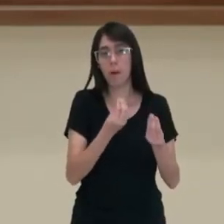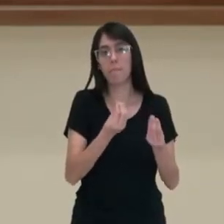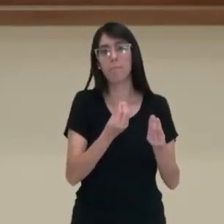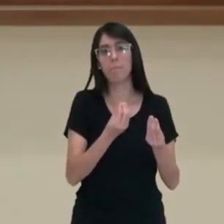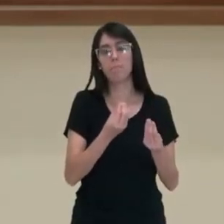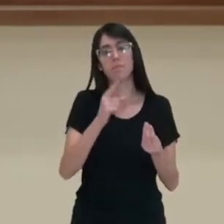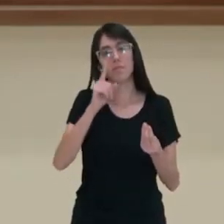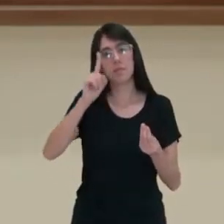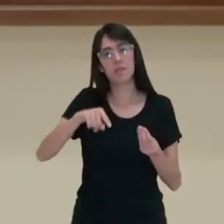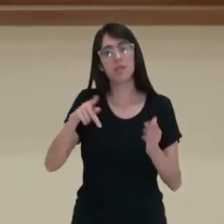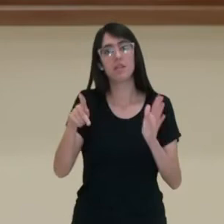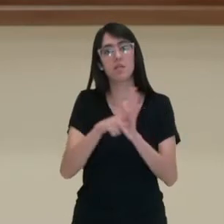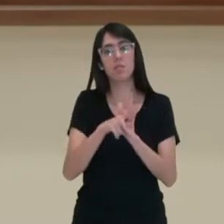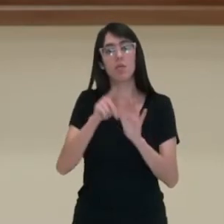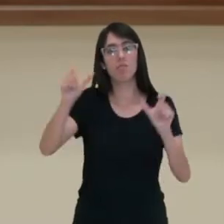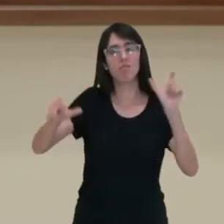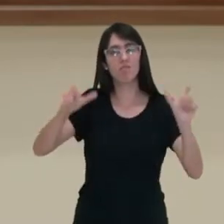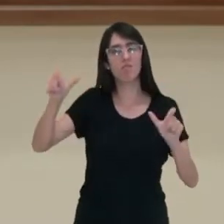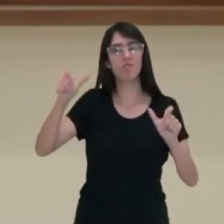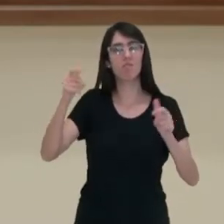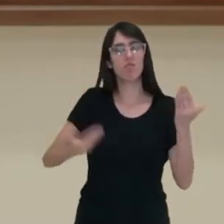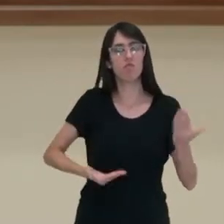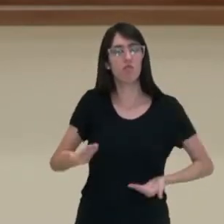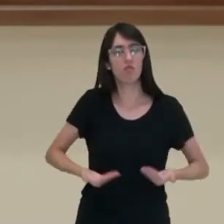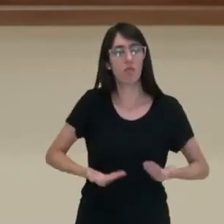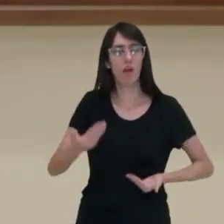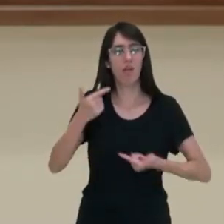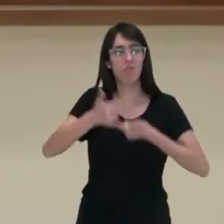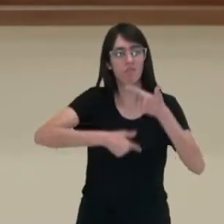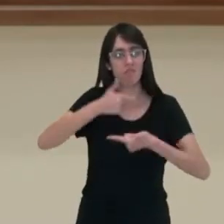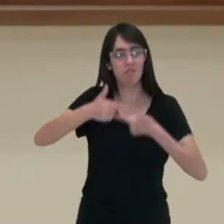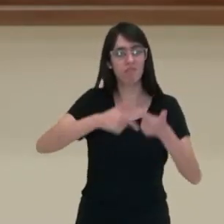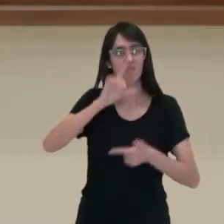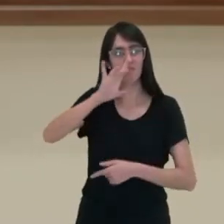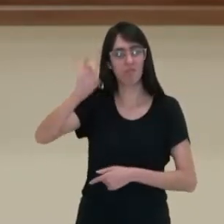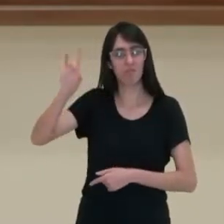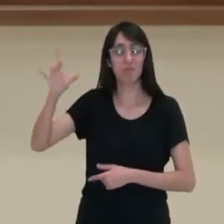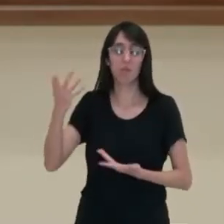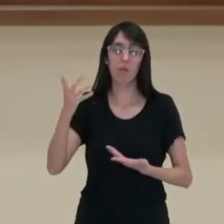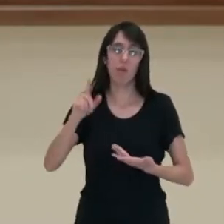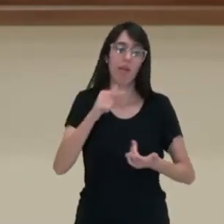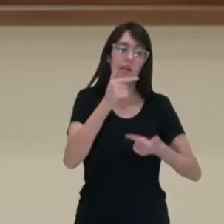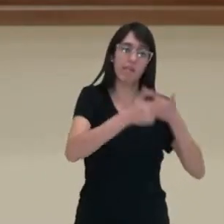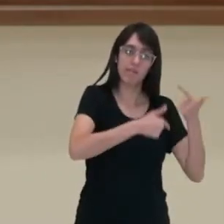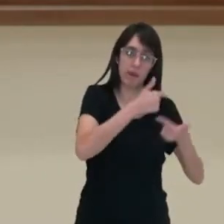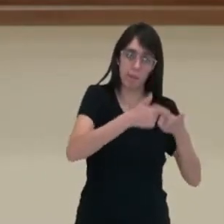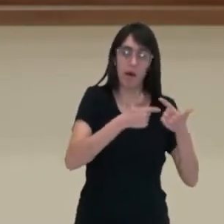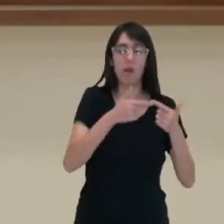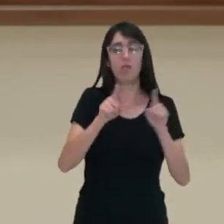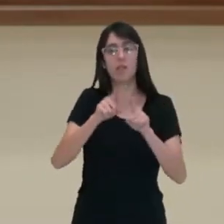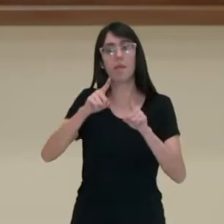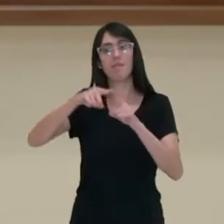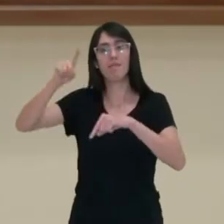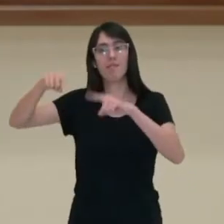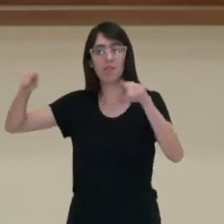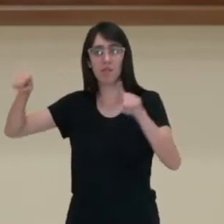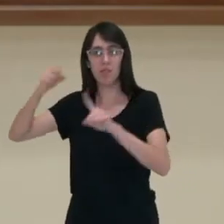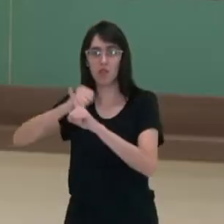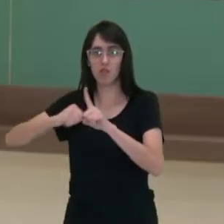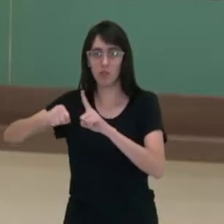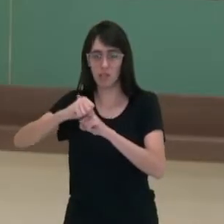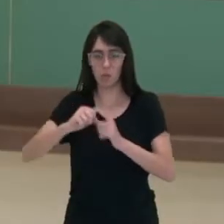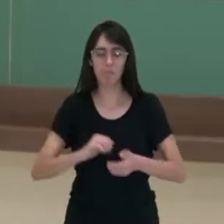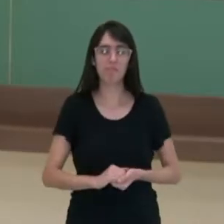com a exploração dos trabalhadores. Então, nós vamos entender um pouco essa relação entre trabalho e desigualdade. Qual que